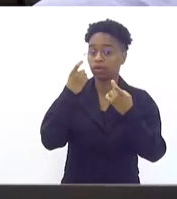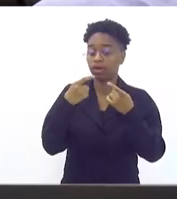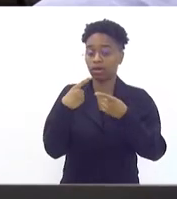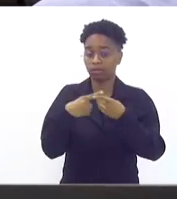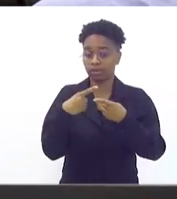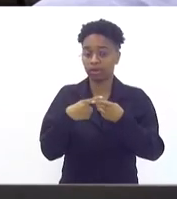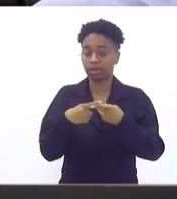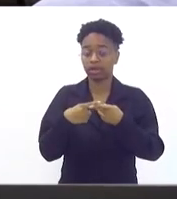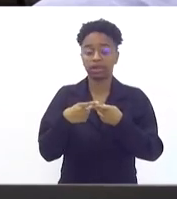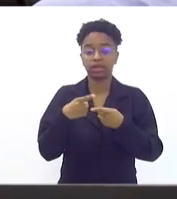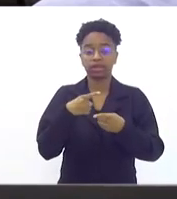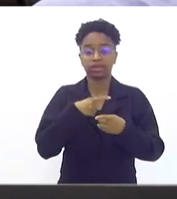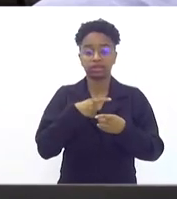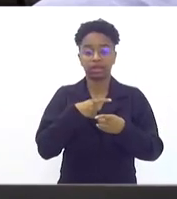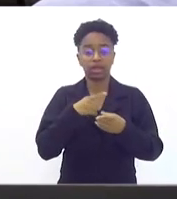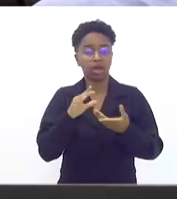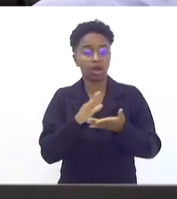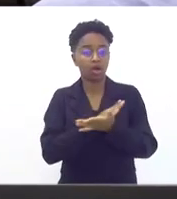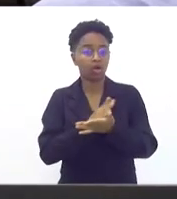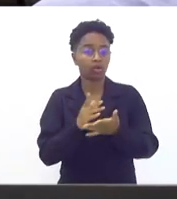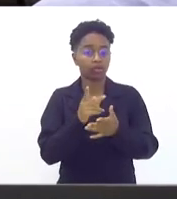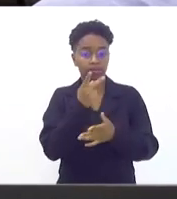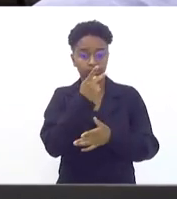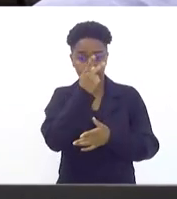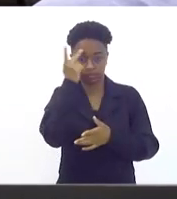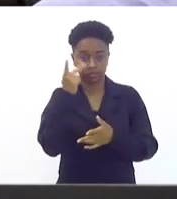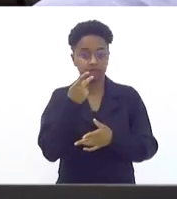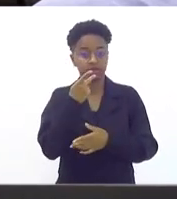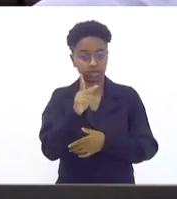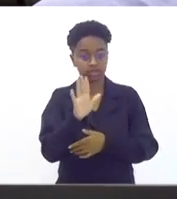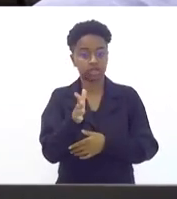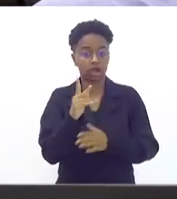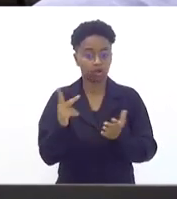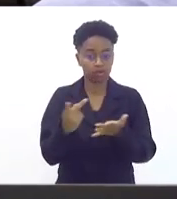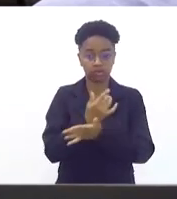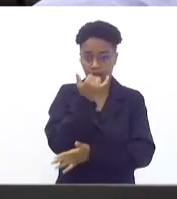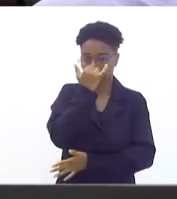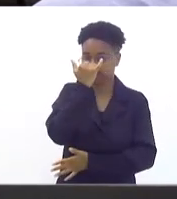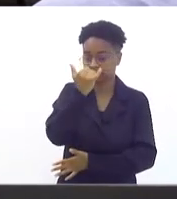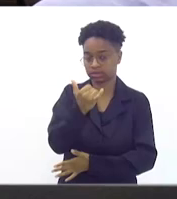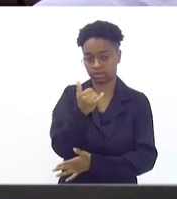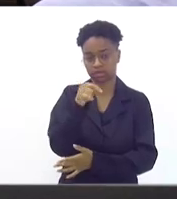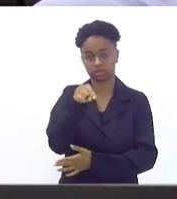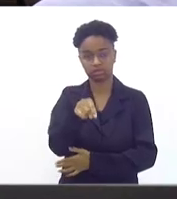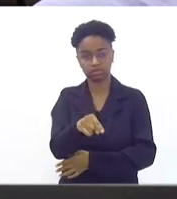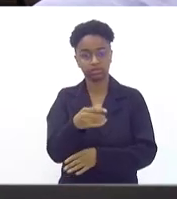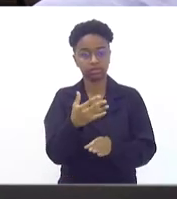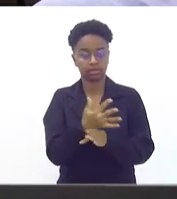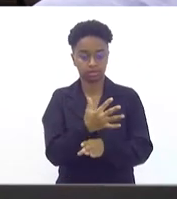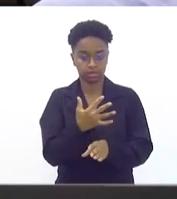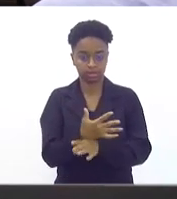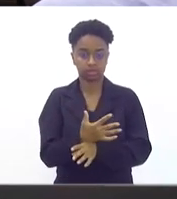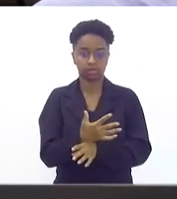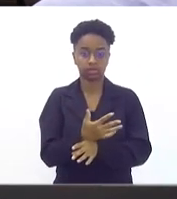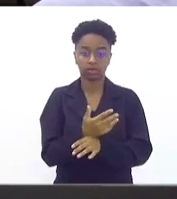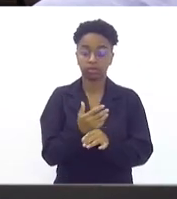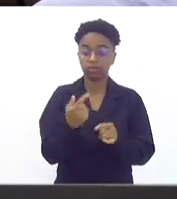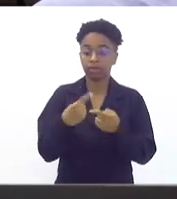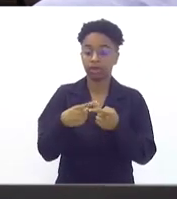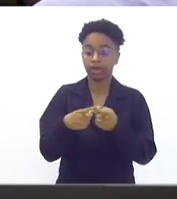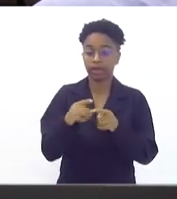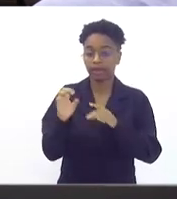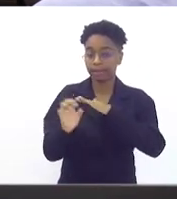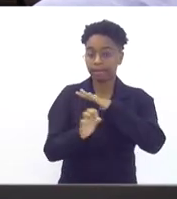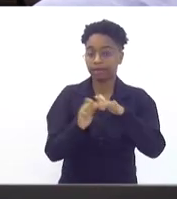relatos oficial de que já sinistro acontecendo com a empresa operando